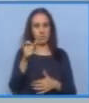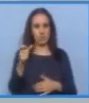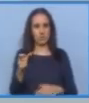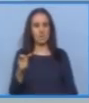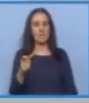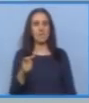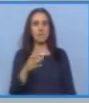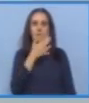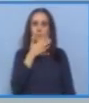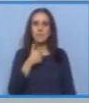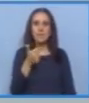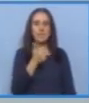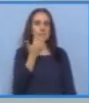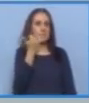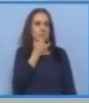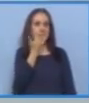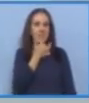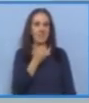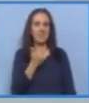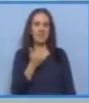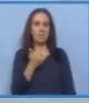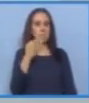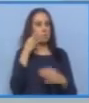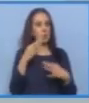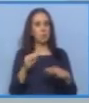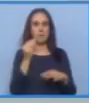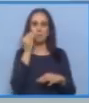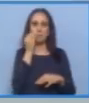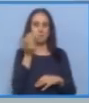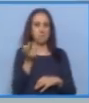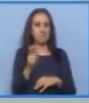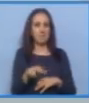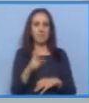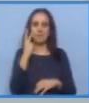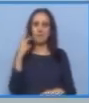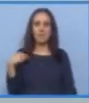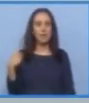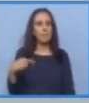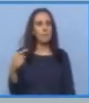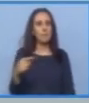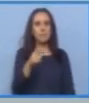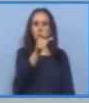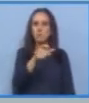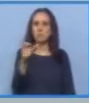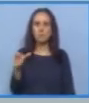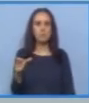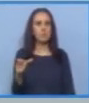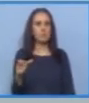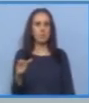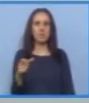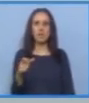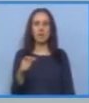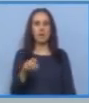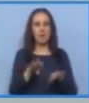de beleza e de alegria, de uma certa normalidade também da vida do dia-a-dia, em que as pessoas chegam à volta de